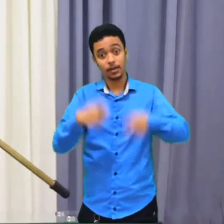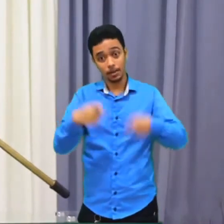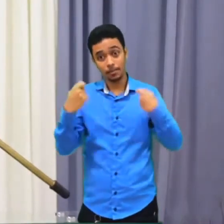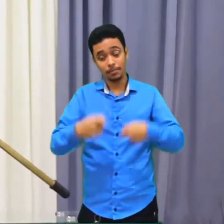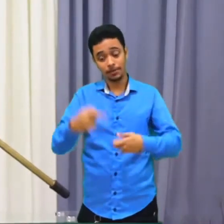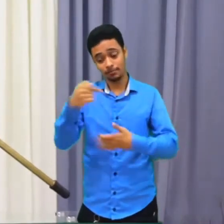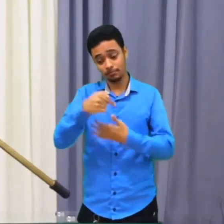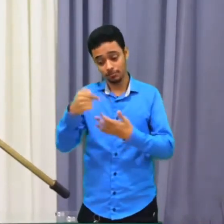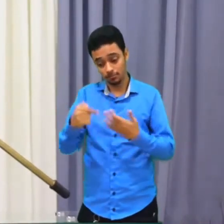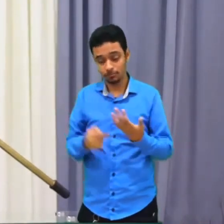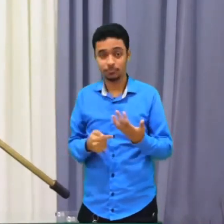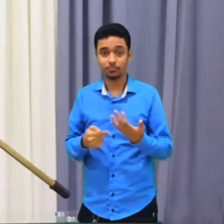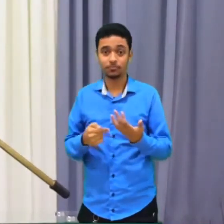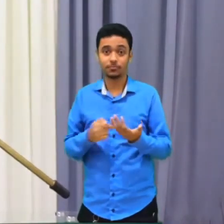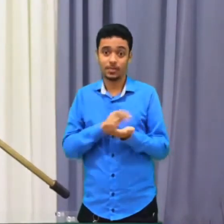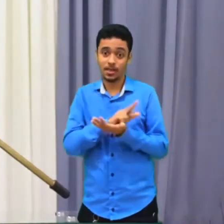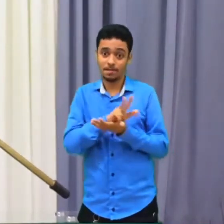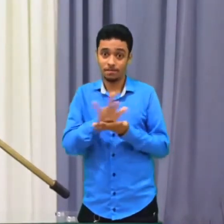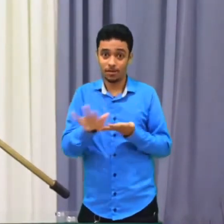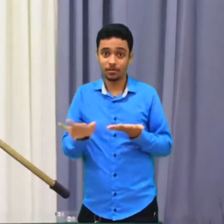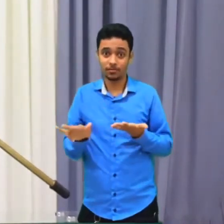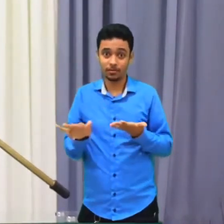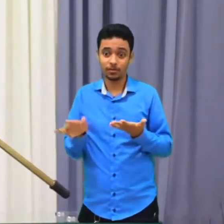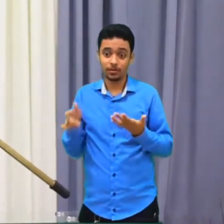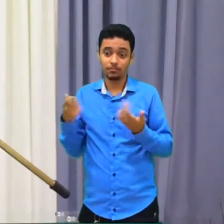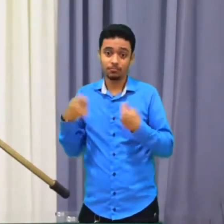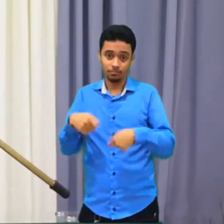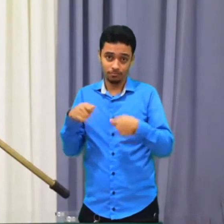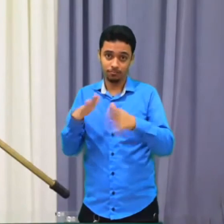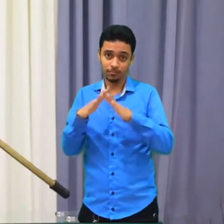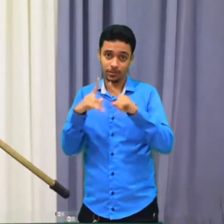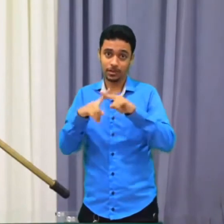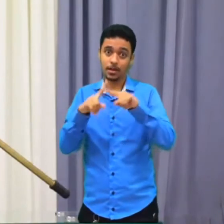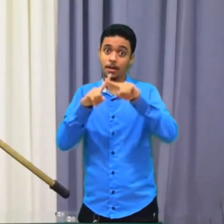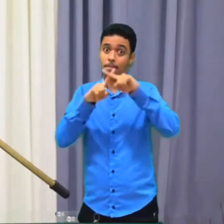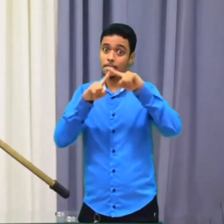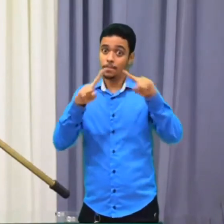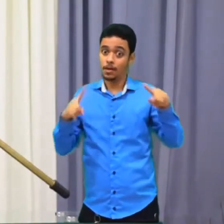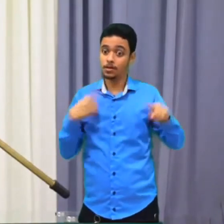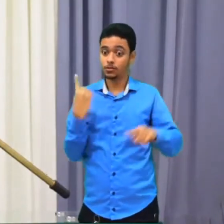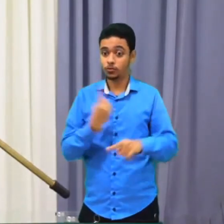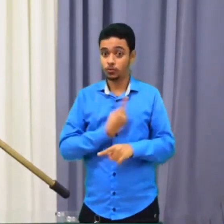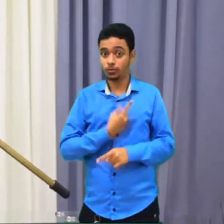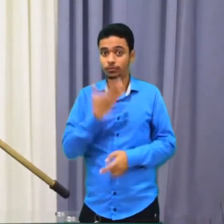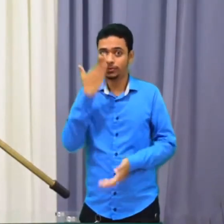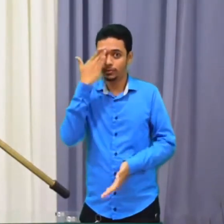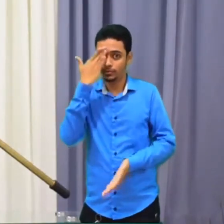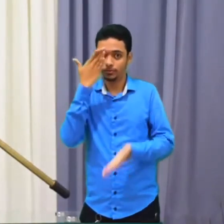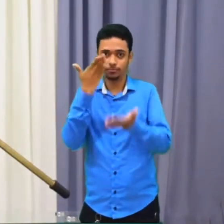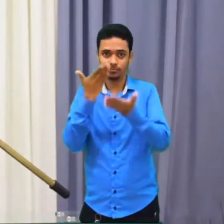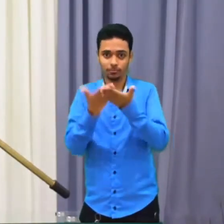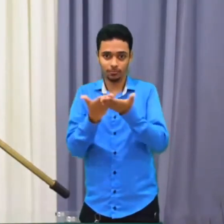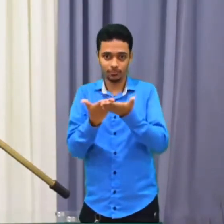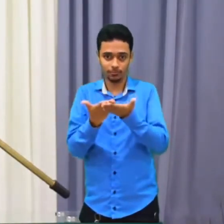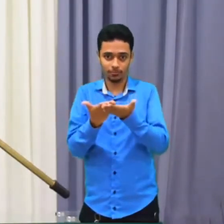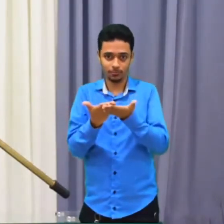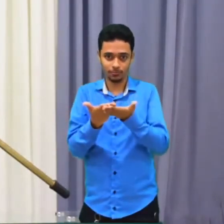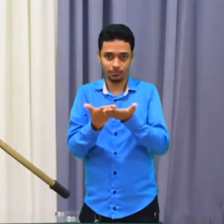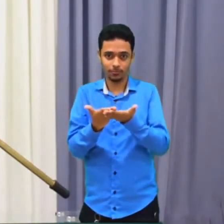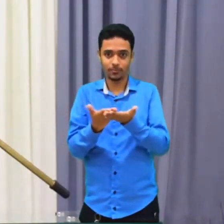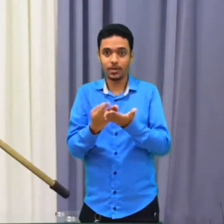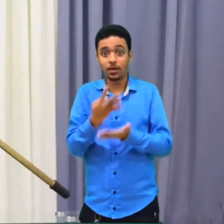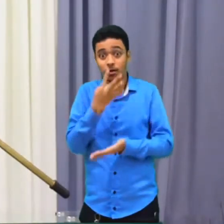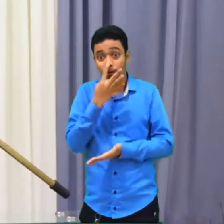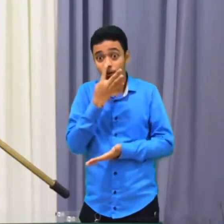essas coisas. São muitas as necessidades da igreja, mas cremos que,